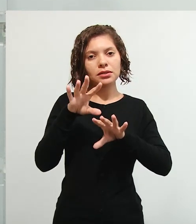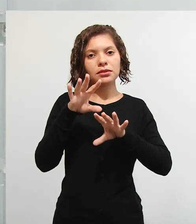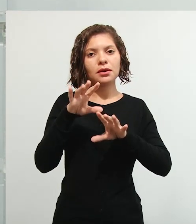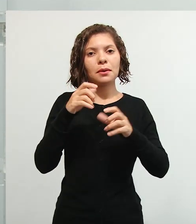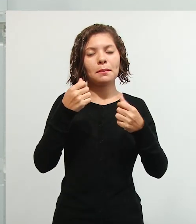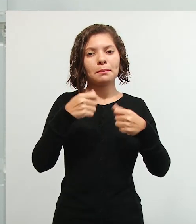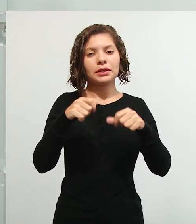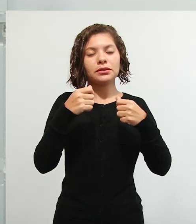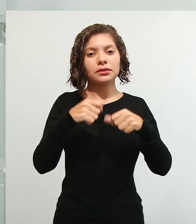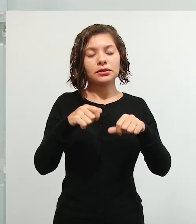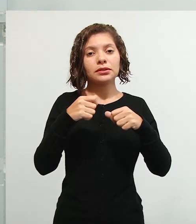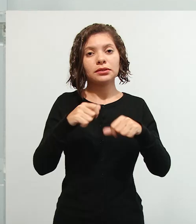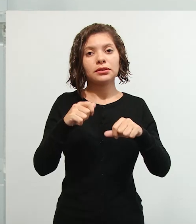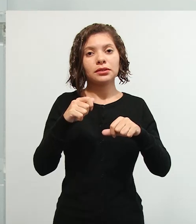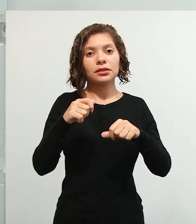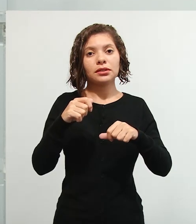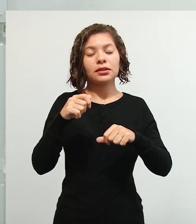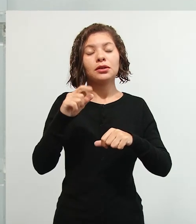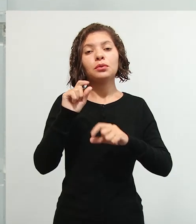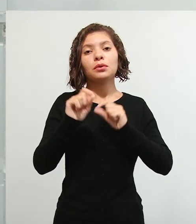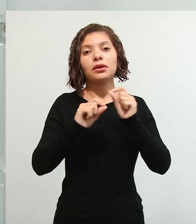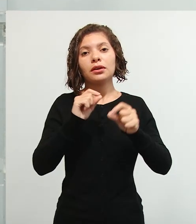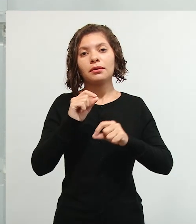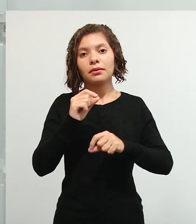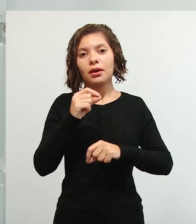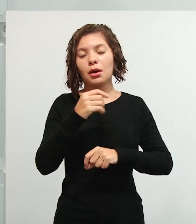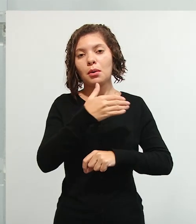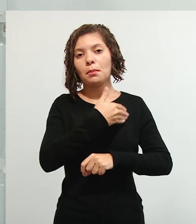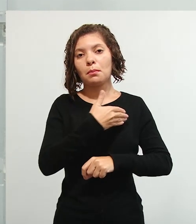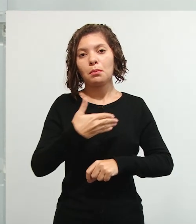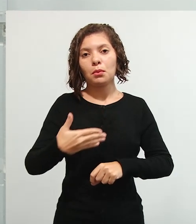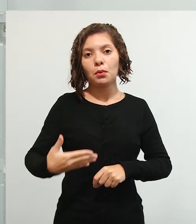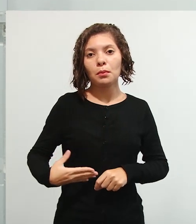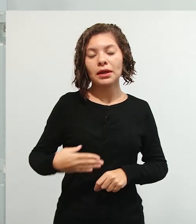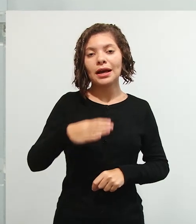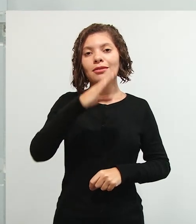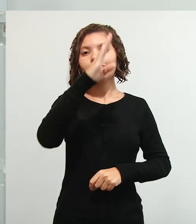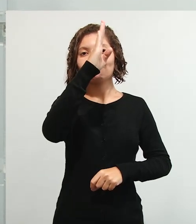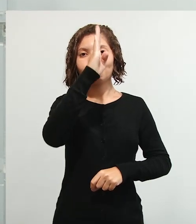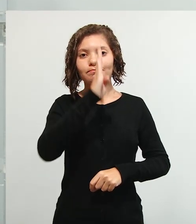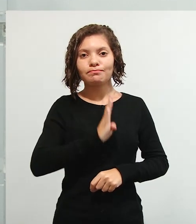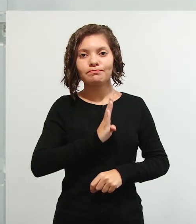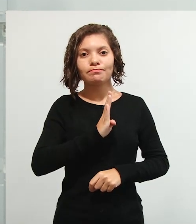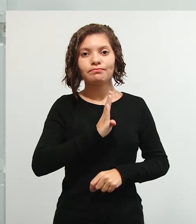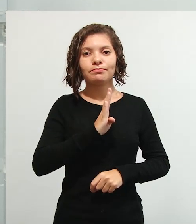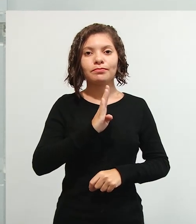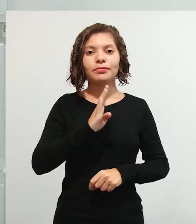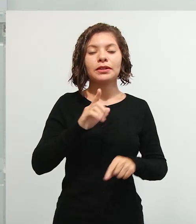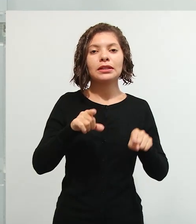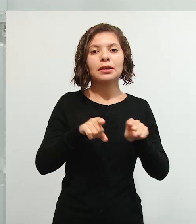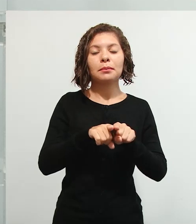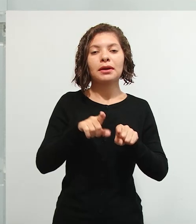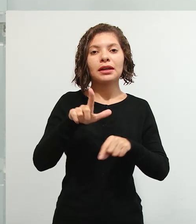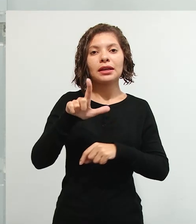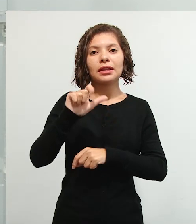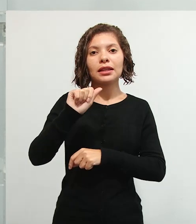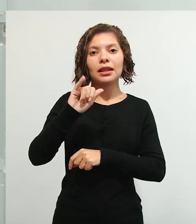universal, ela tem que ser pública, ela tem que ser gratuita e ela tem que ser